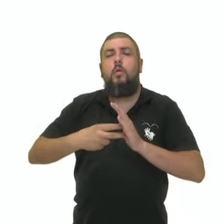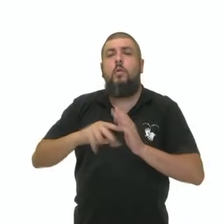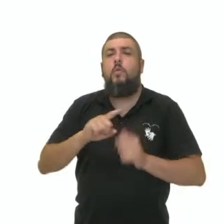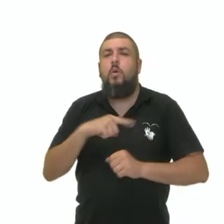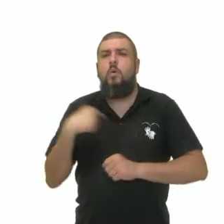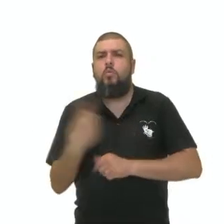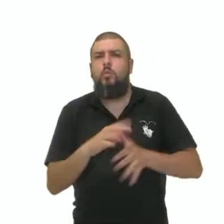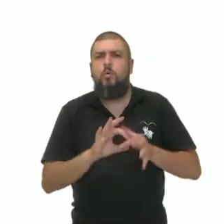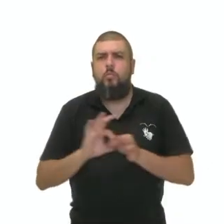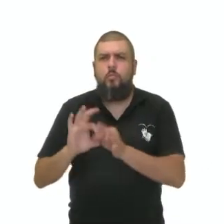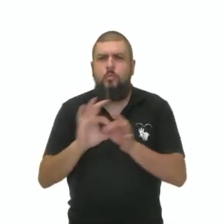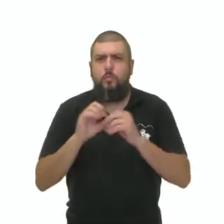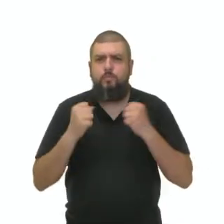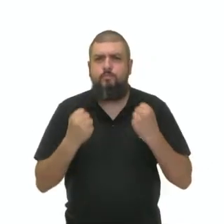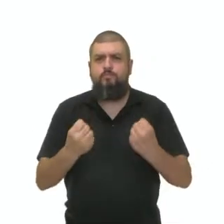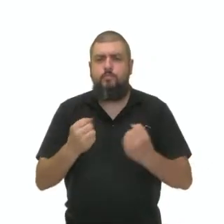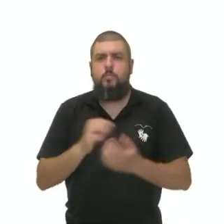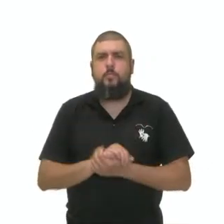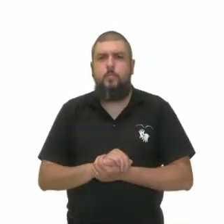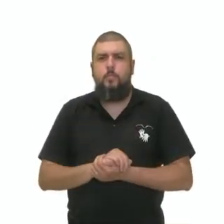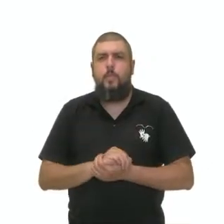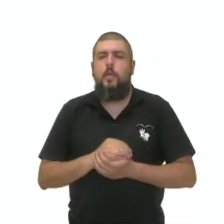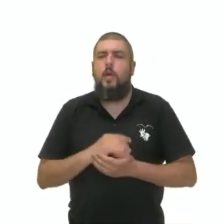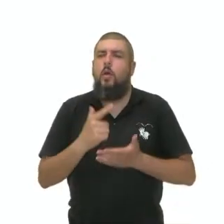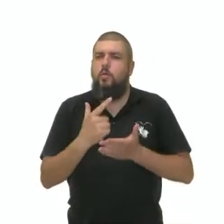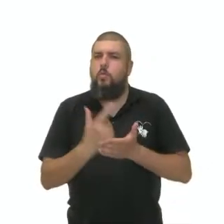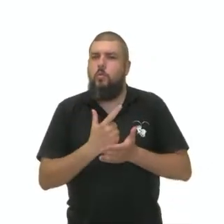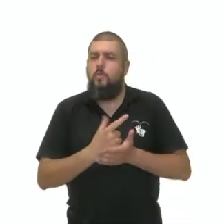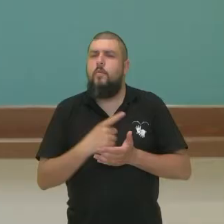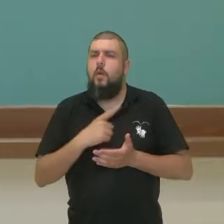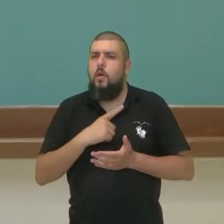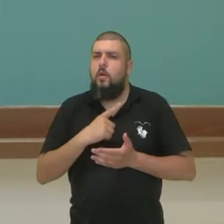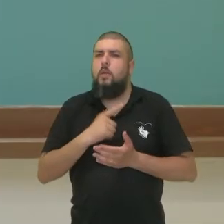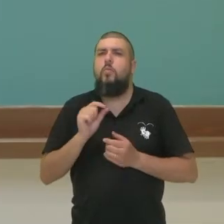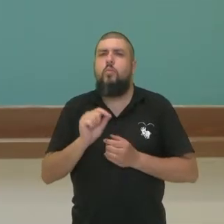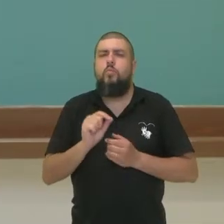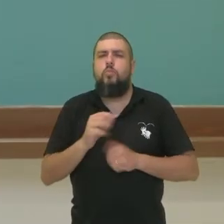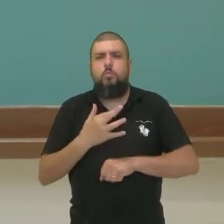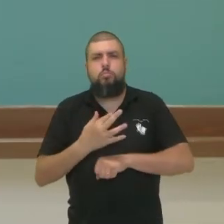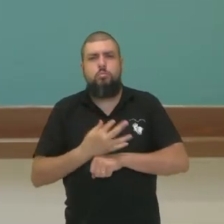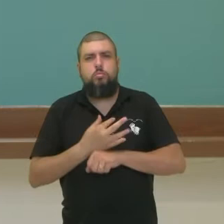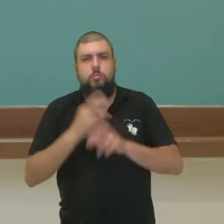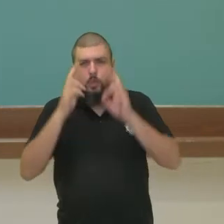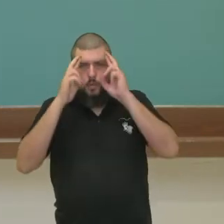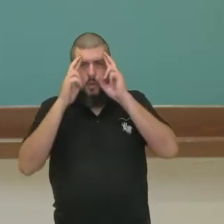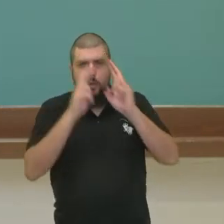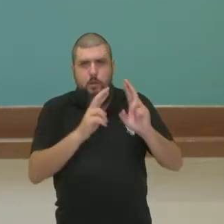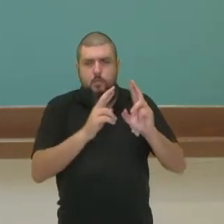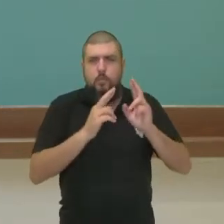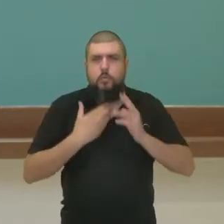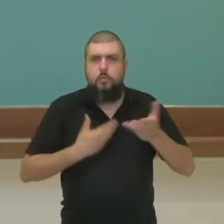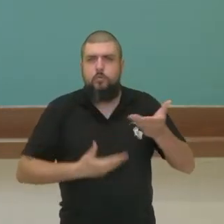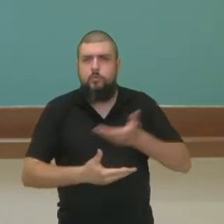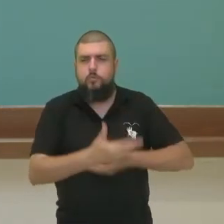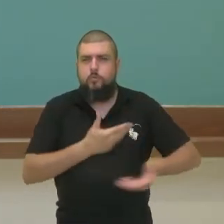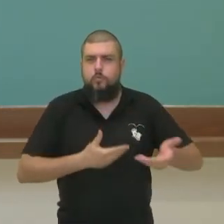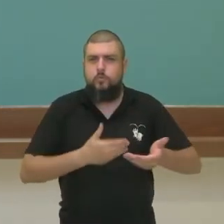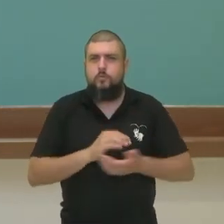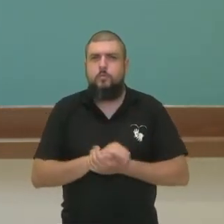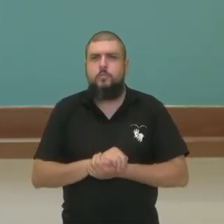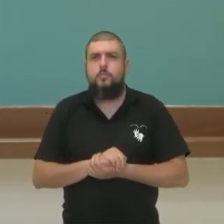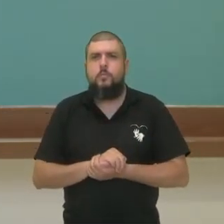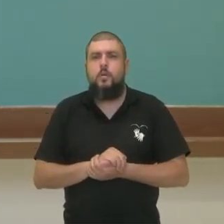a obra, carrega em si muito de tolerância e respeito. Então, agora você vai